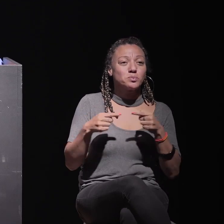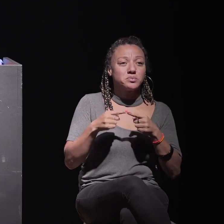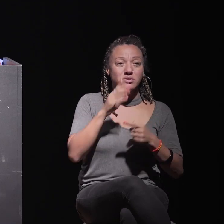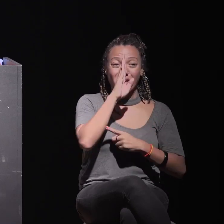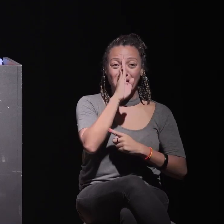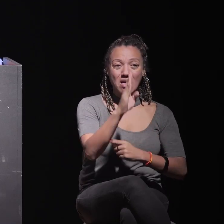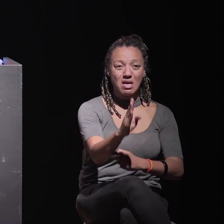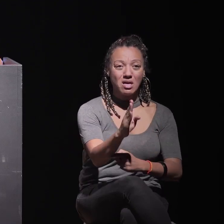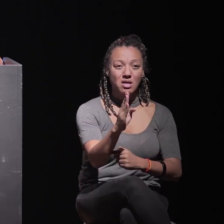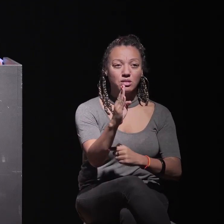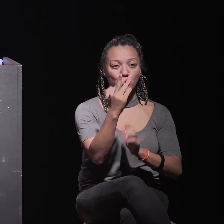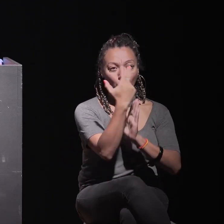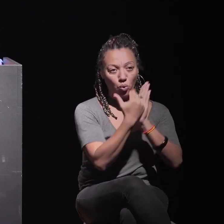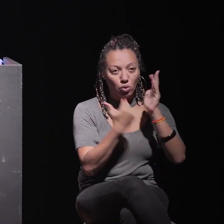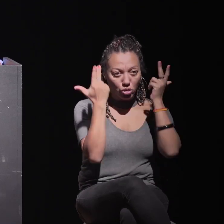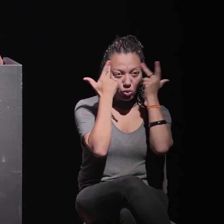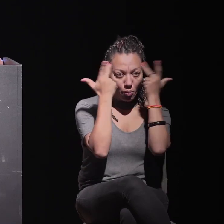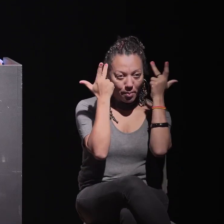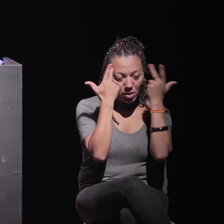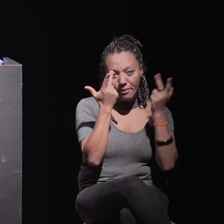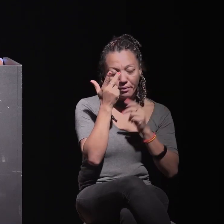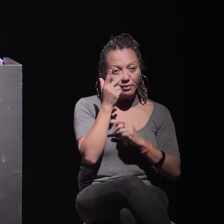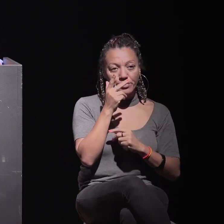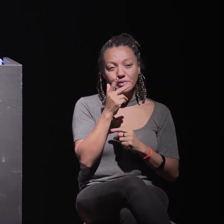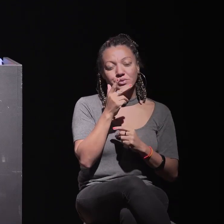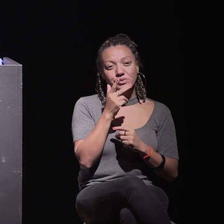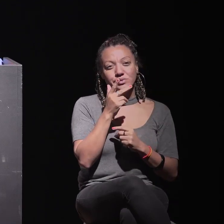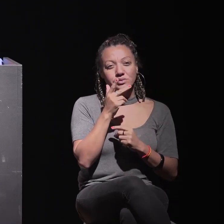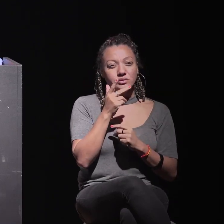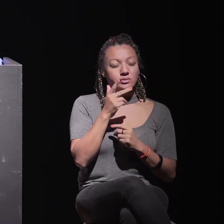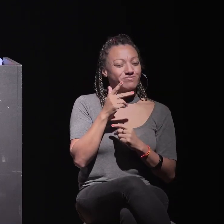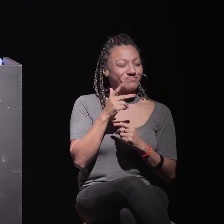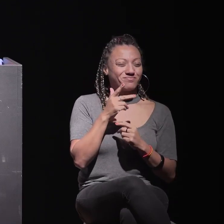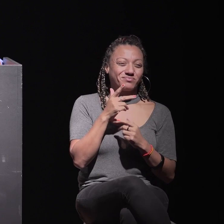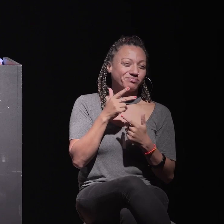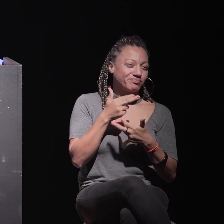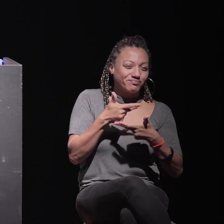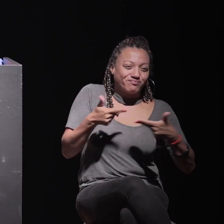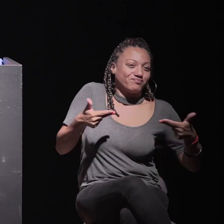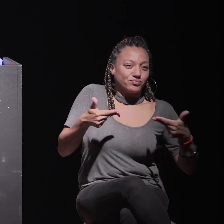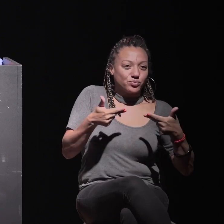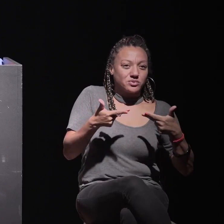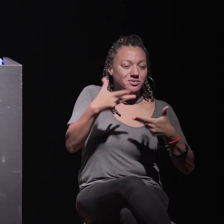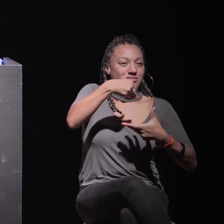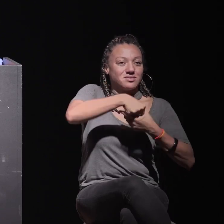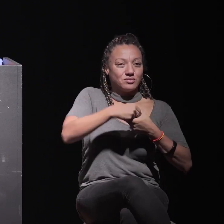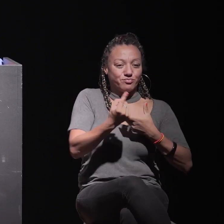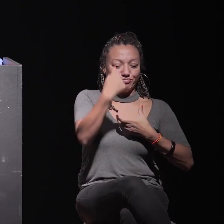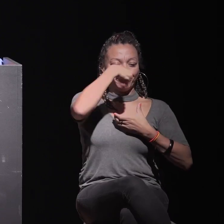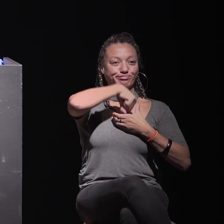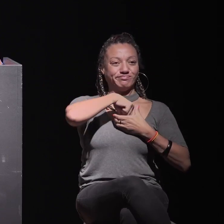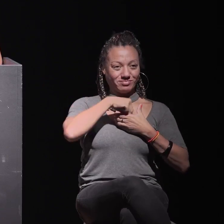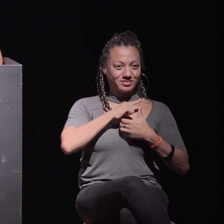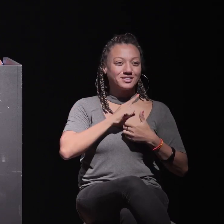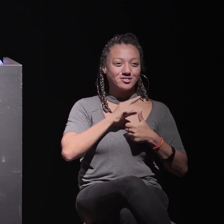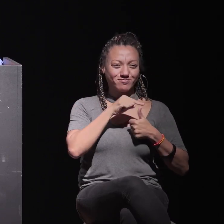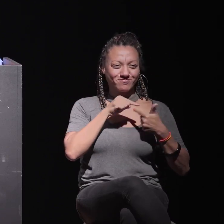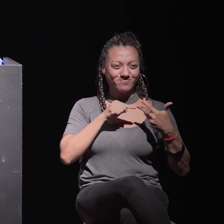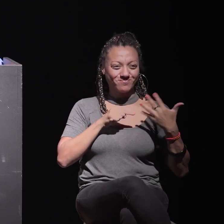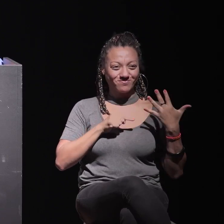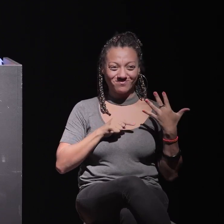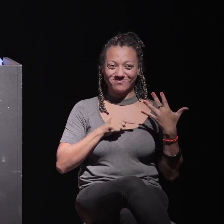heteronormativa, e que organiza famílias e muitas formas subjetivas. É um dos principais discursos usados nessa